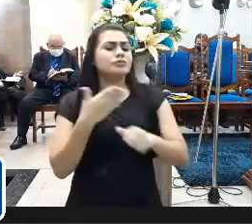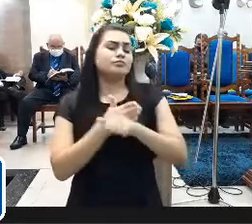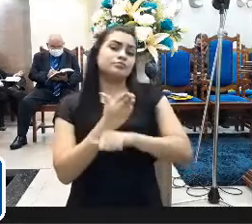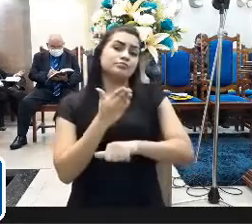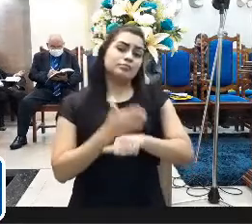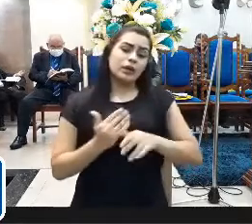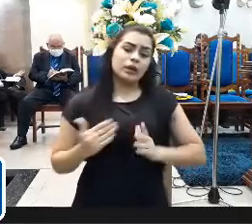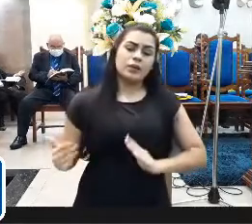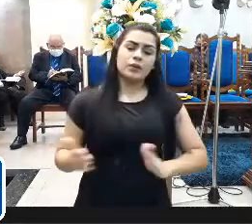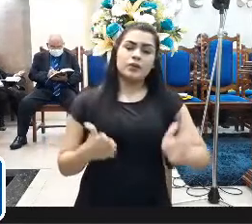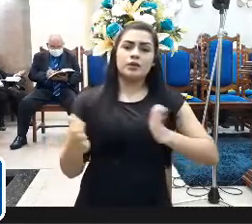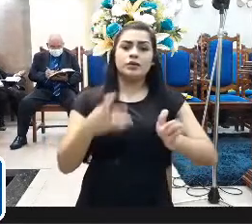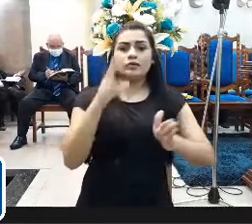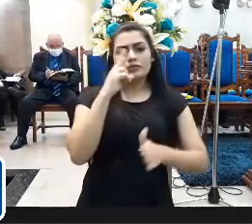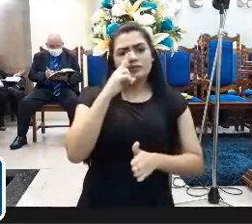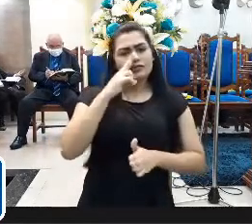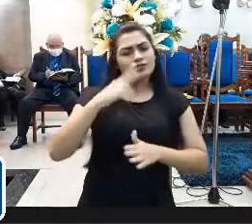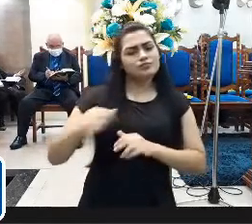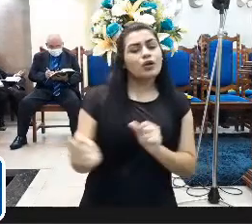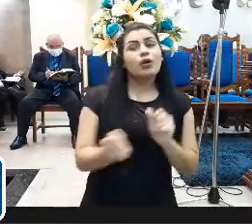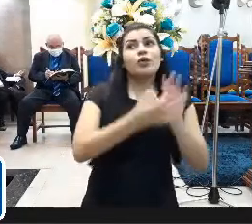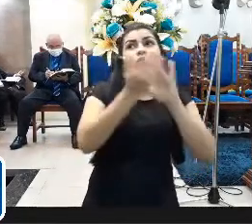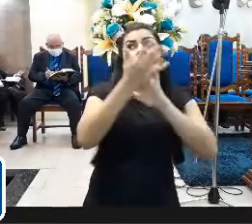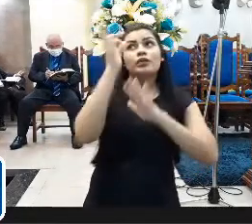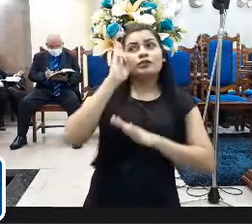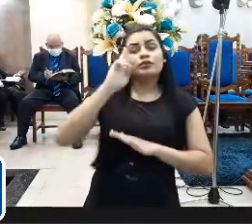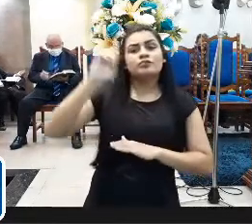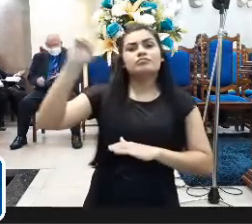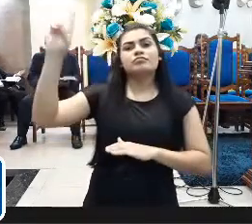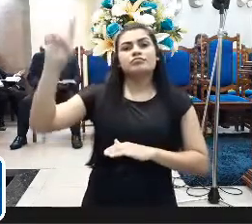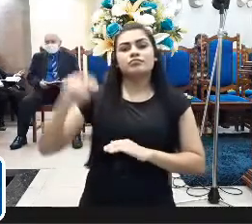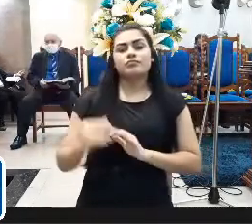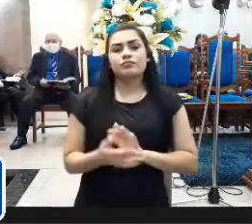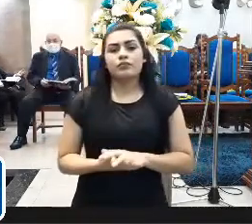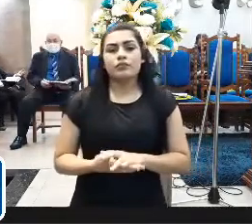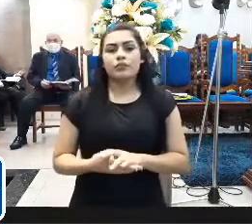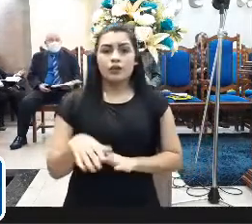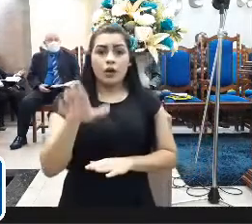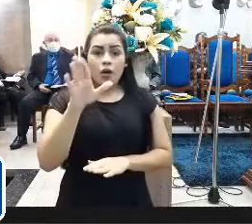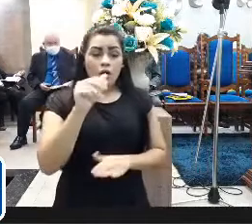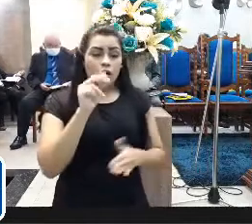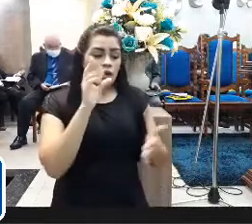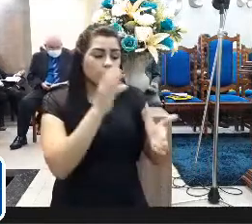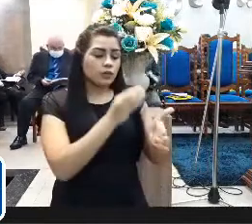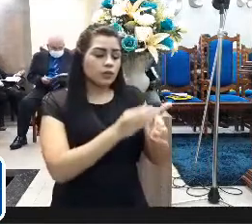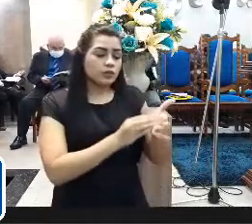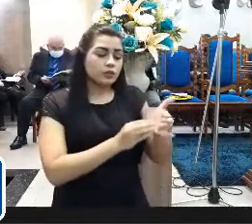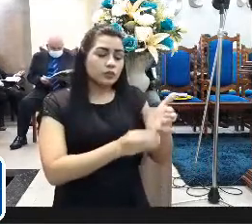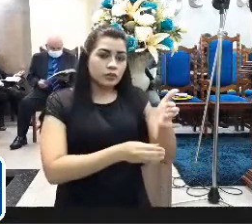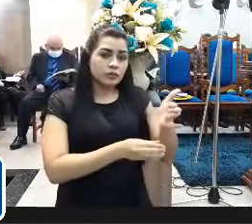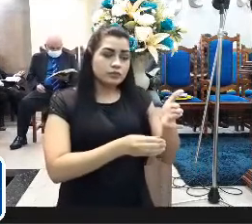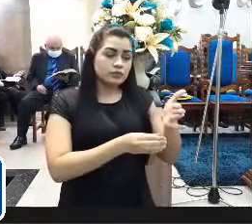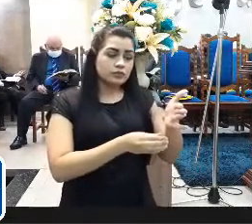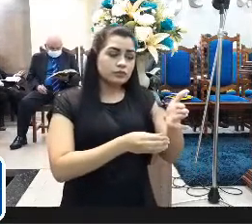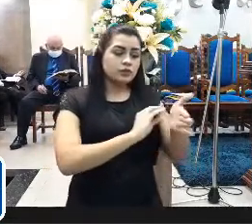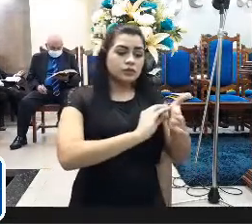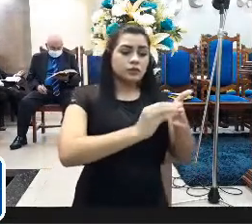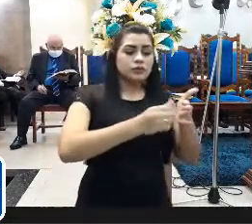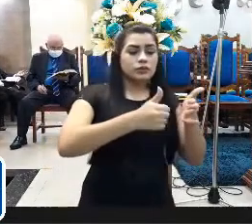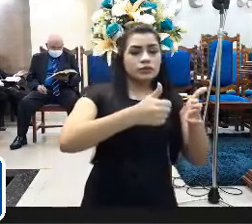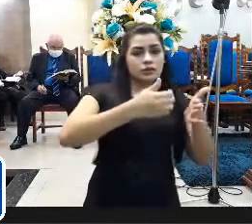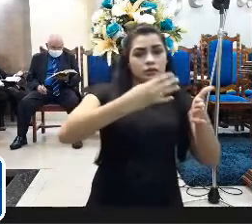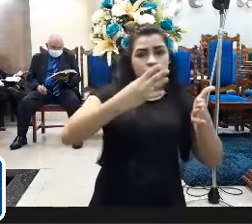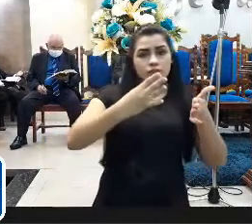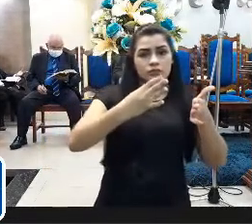da caminhada. Louvado seja o nome do Senhor. Olha 4:14 de Pedro, se pelo nome de Cristo